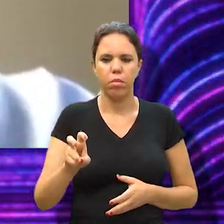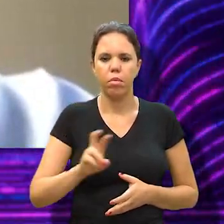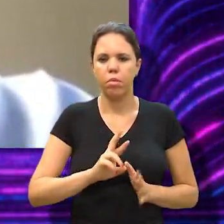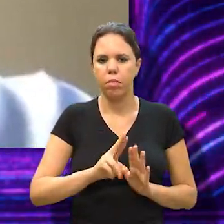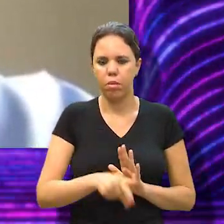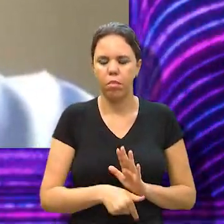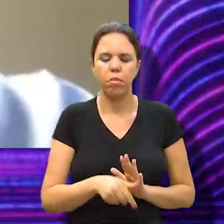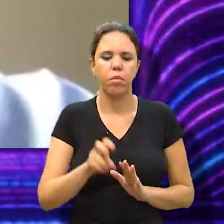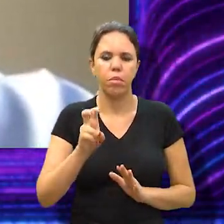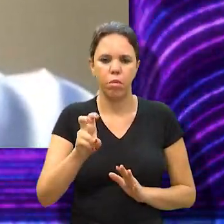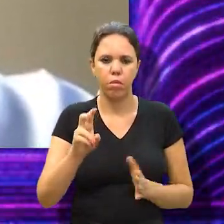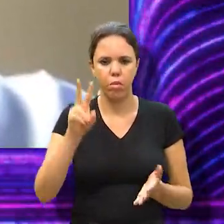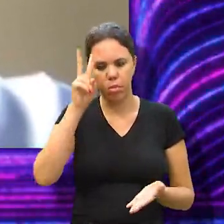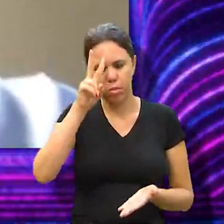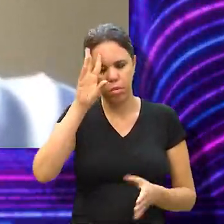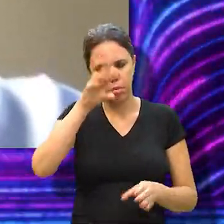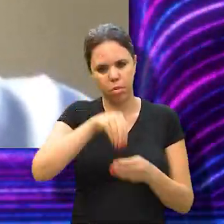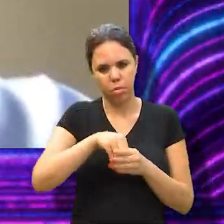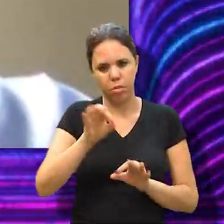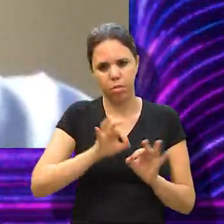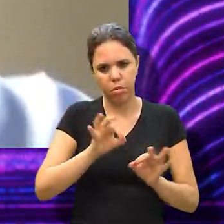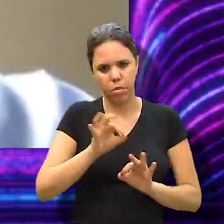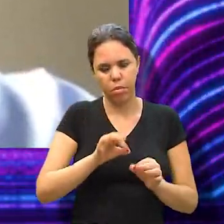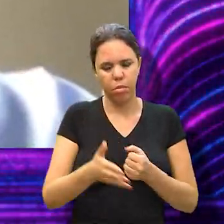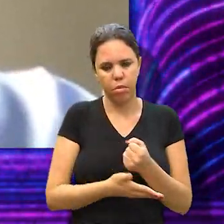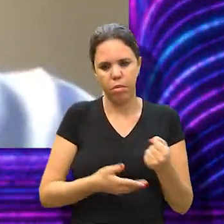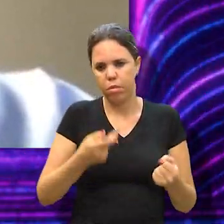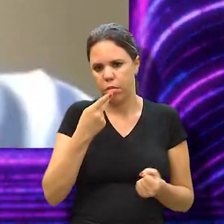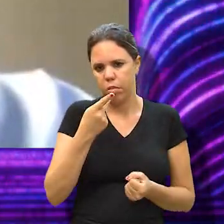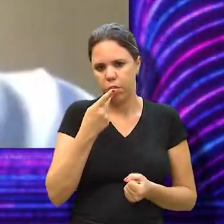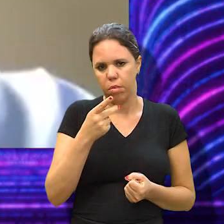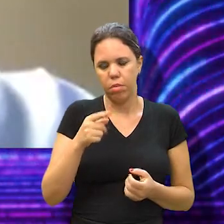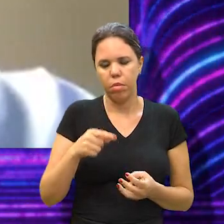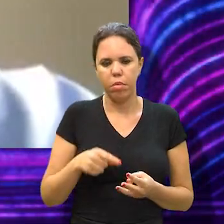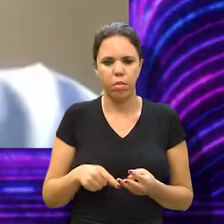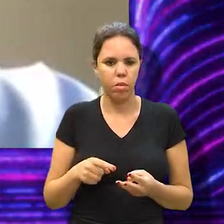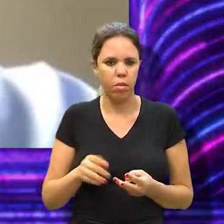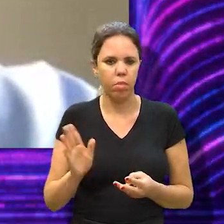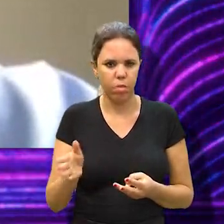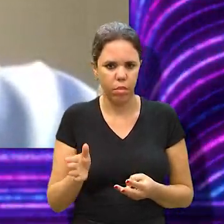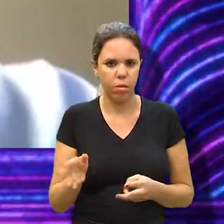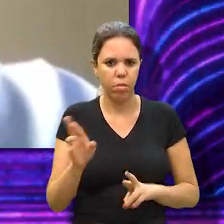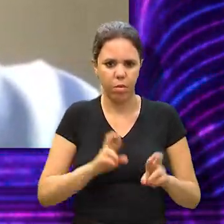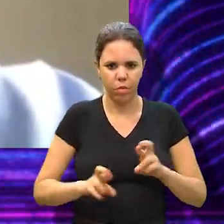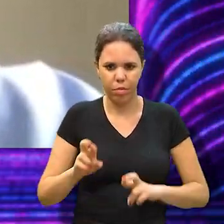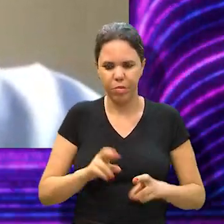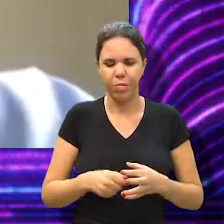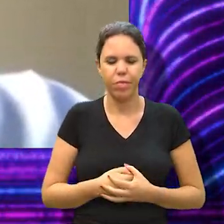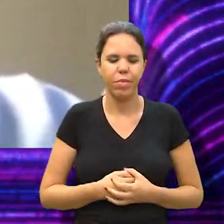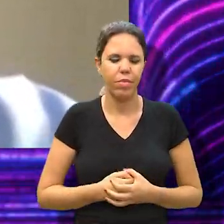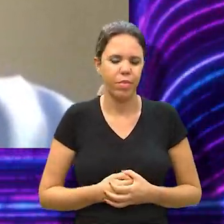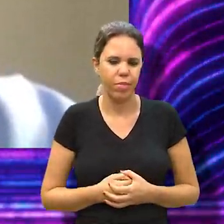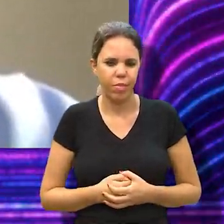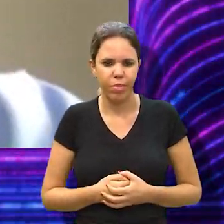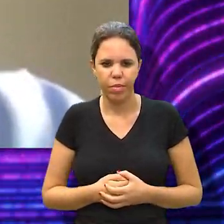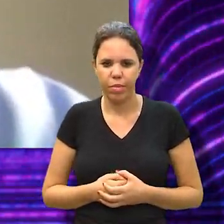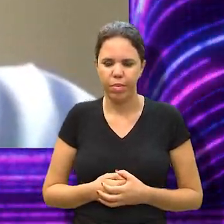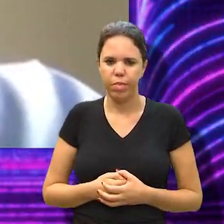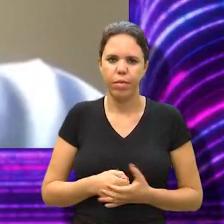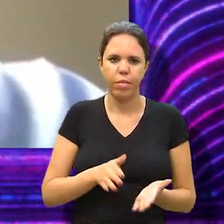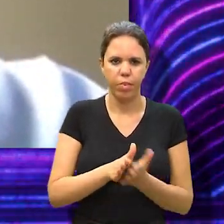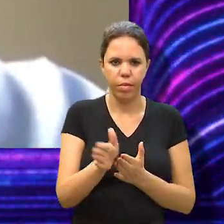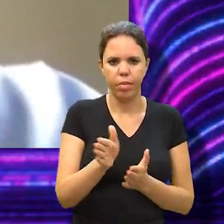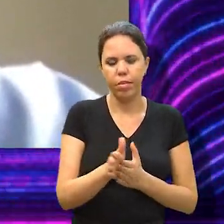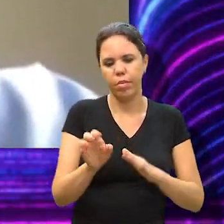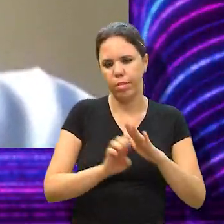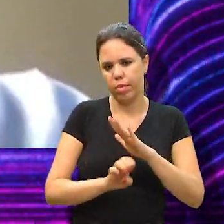5 histórias já bem fundamentadas e, como eu falei, uma terceira que já está na revisão, né? Ali